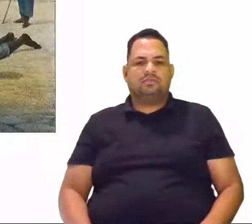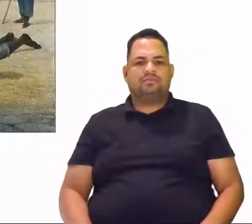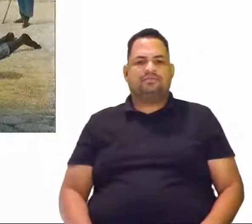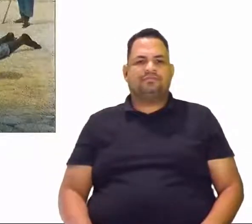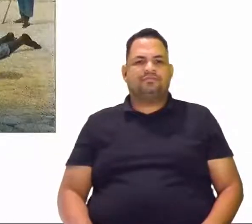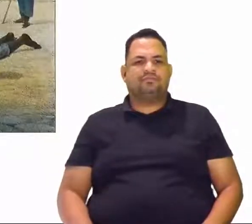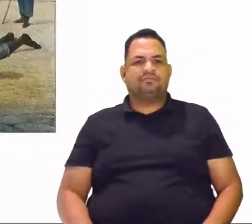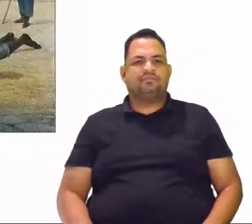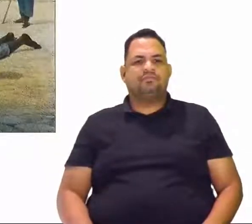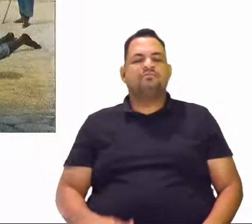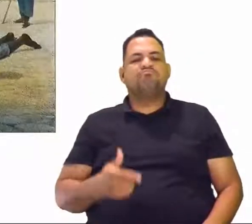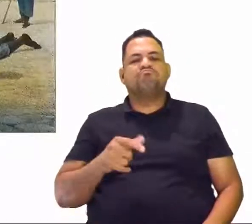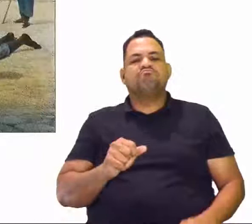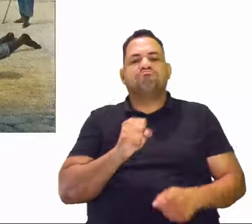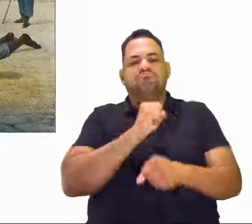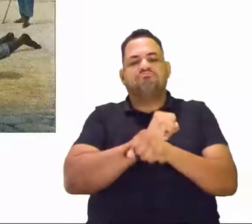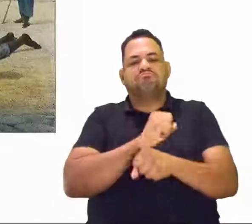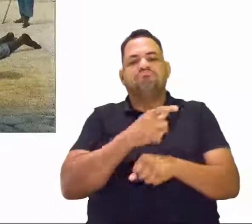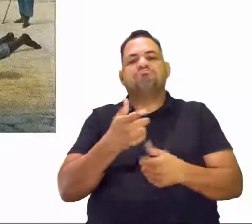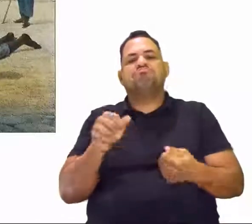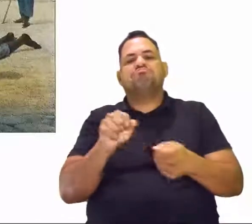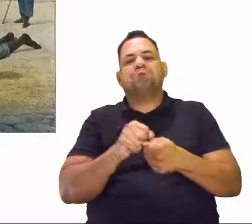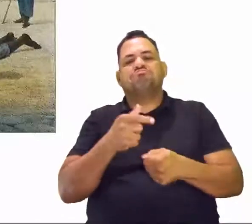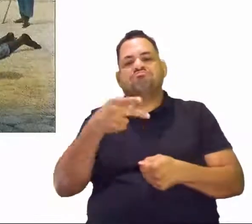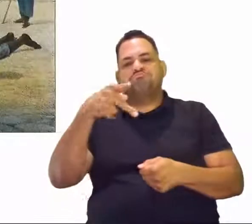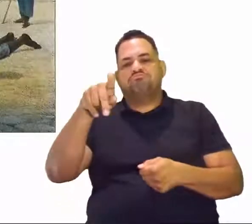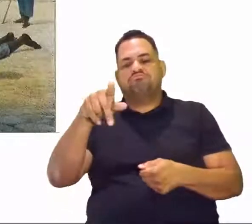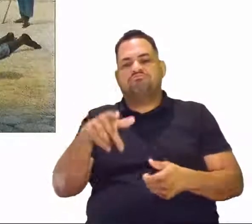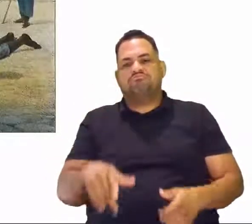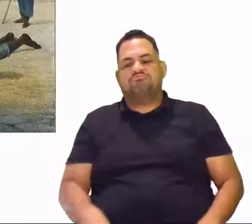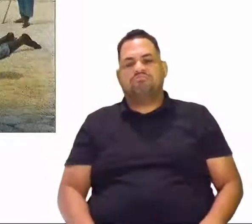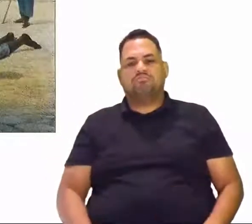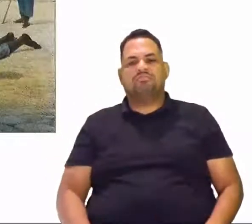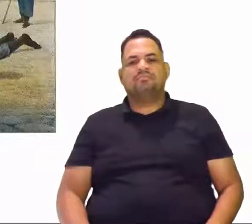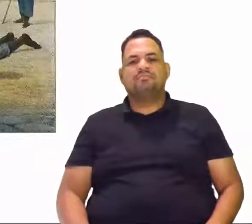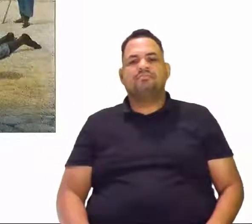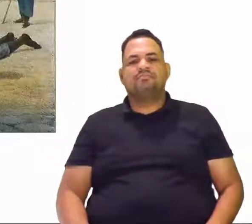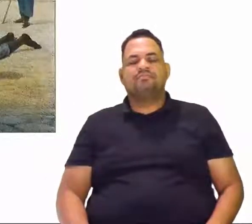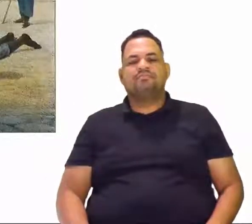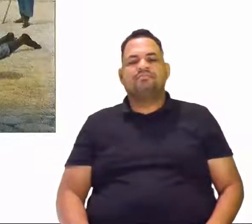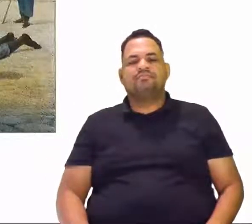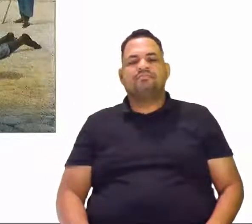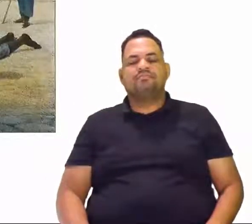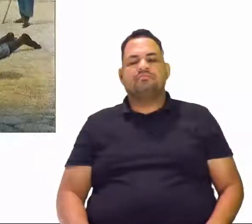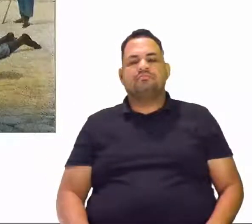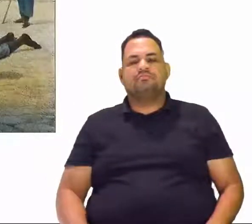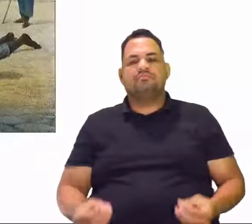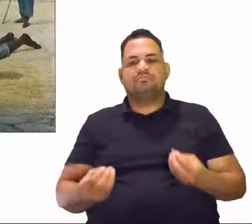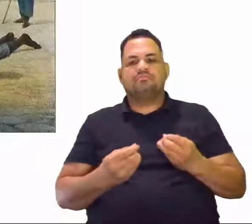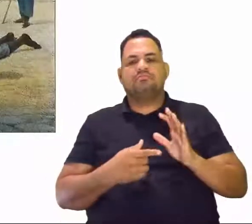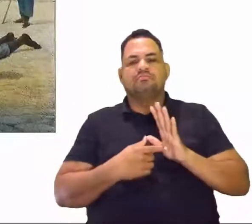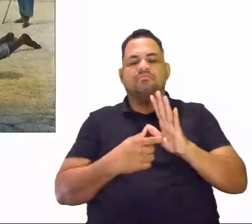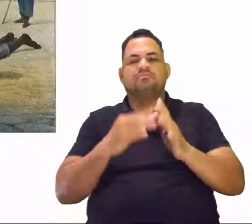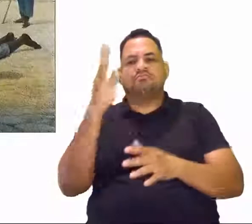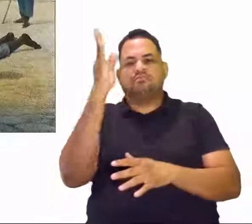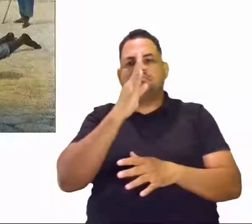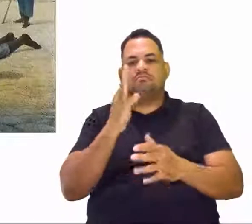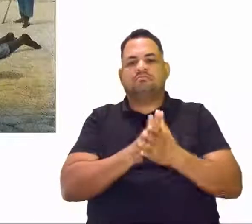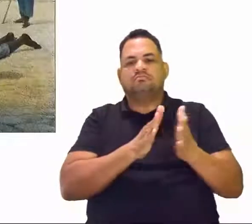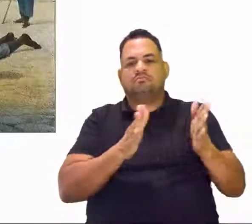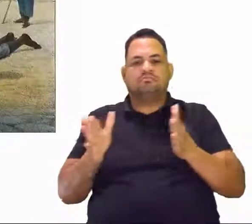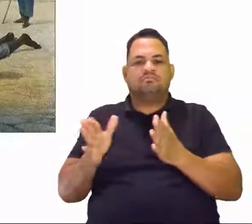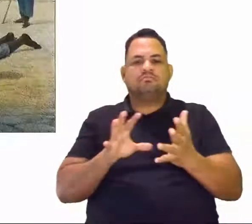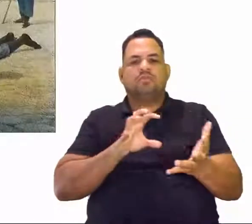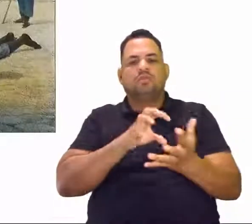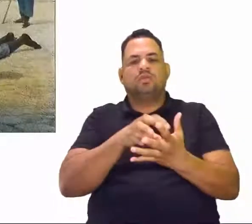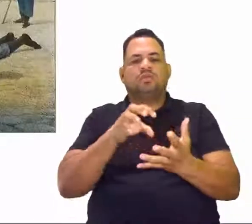cravos fazendo isso com outro né bom então o de brene mostra como que era o nosso Brasil na época que